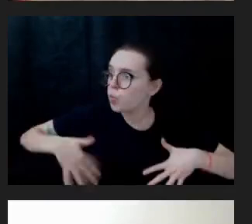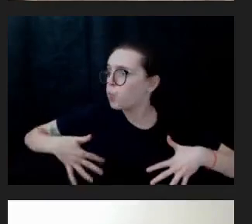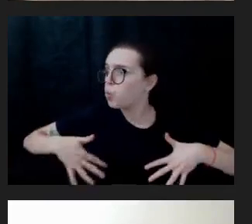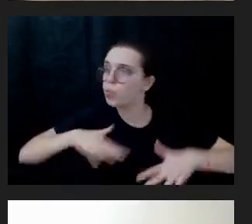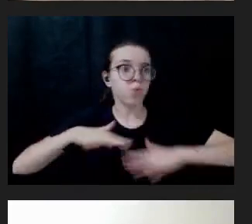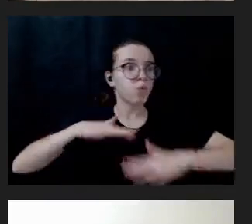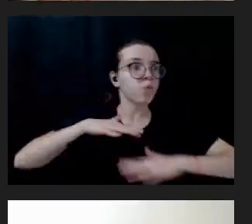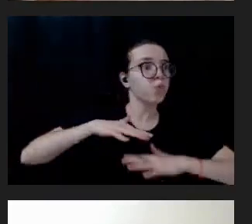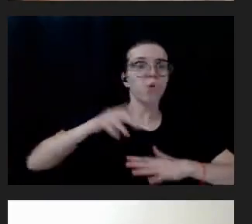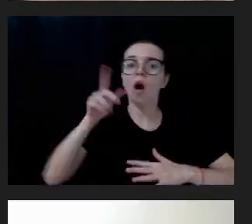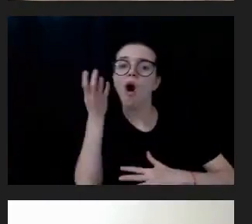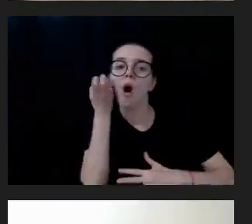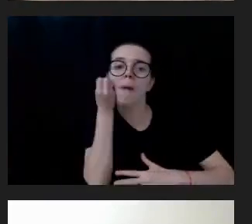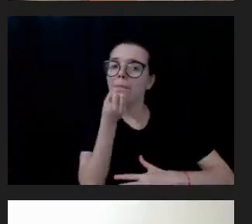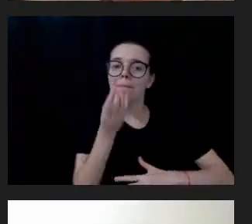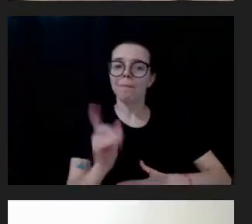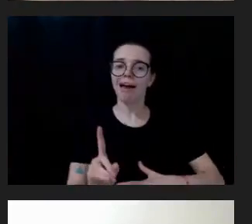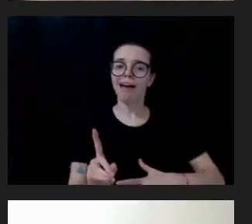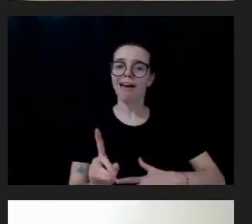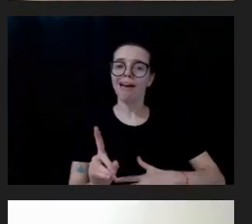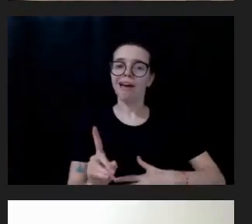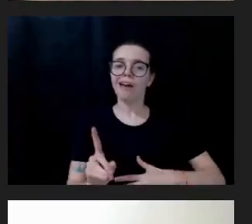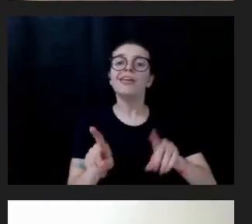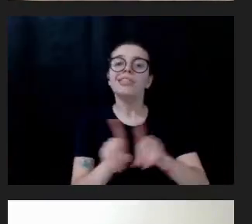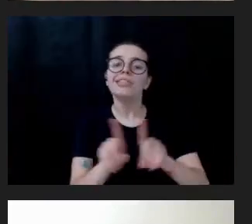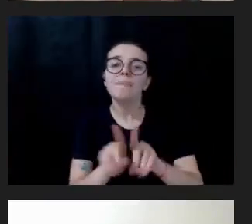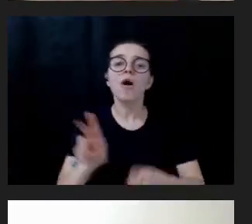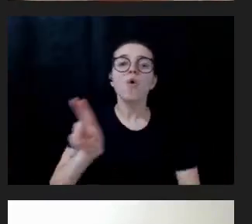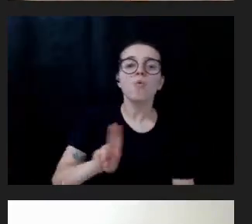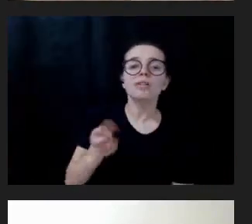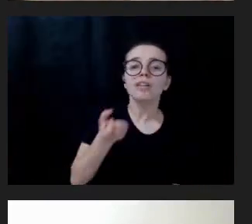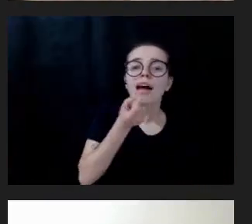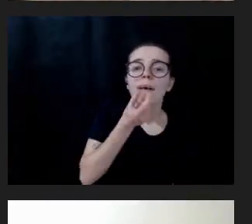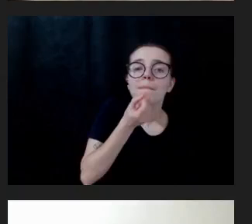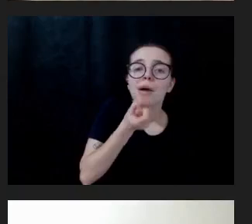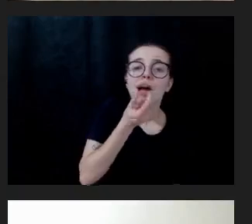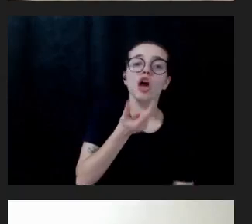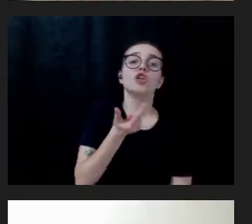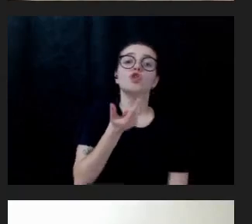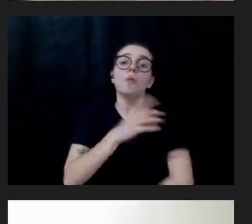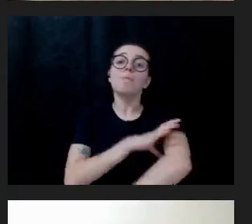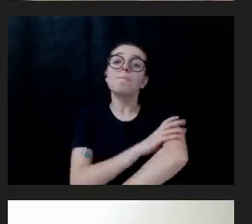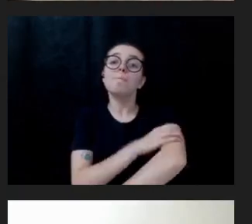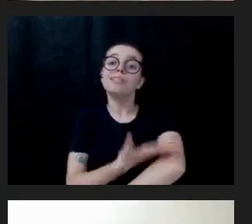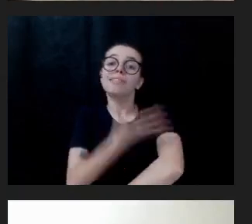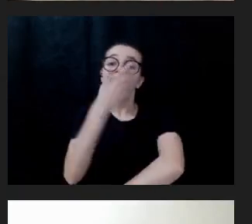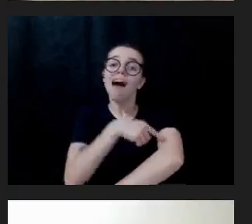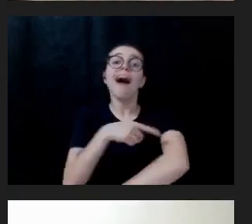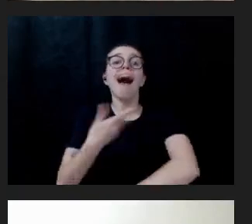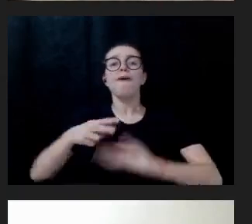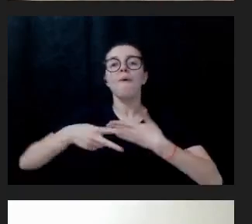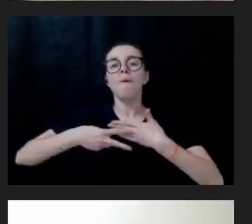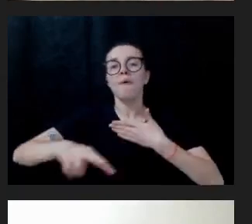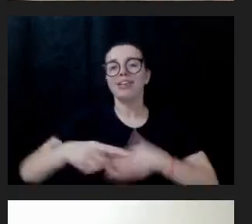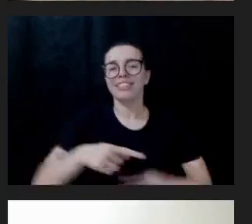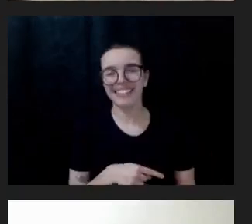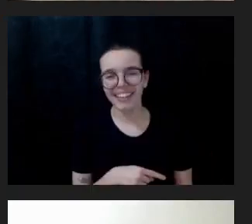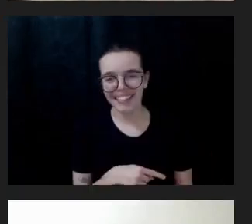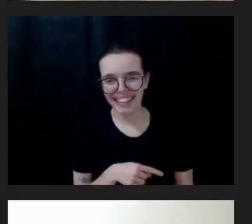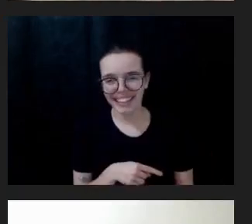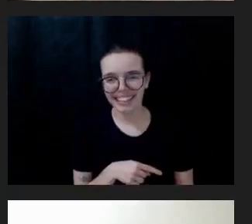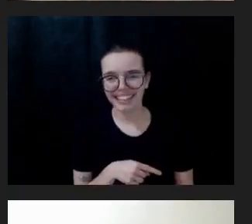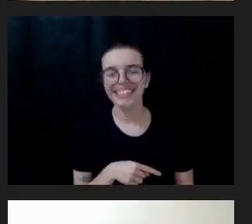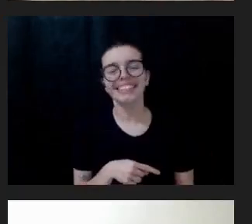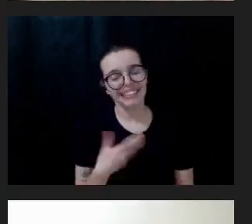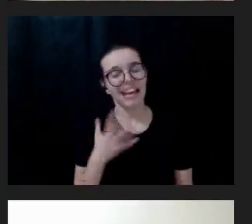de sono, estava com uso de medicamentos que aumentam a pressão arterial. Então ele estava com muita